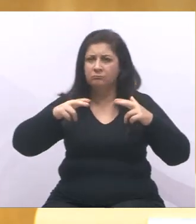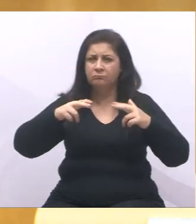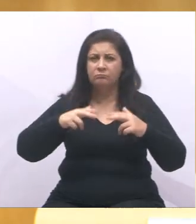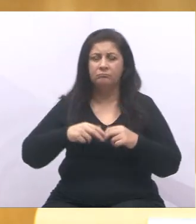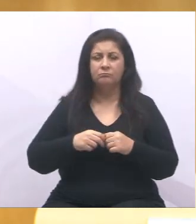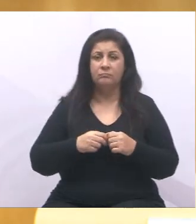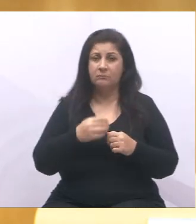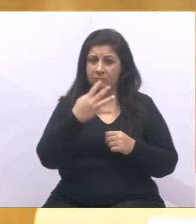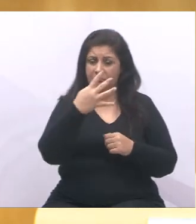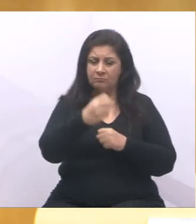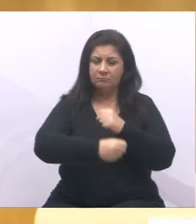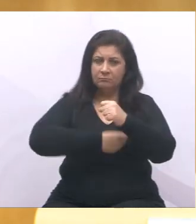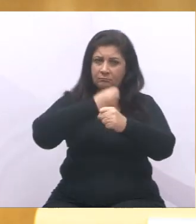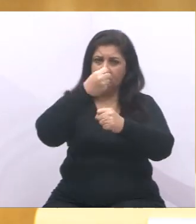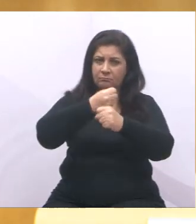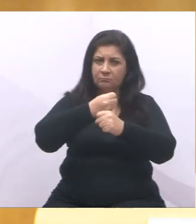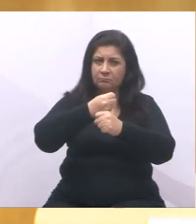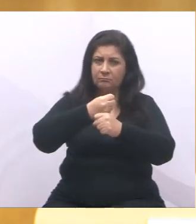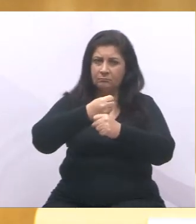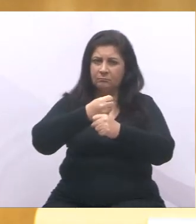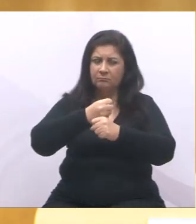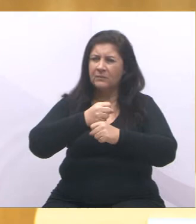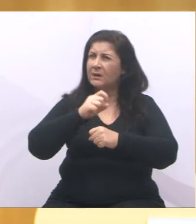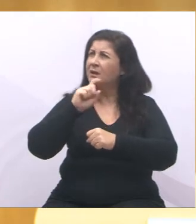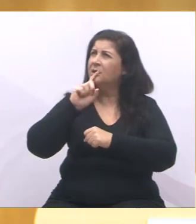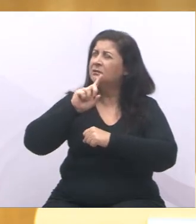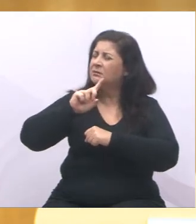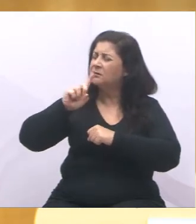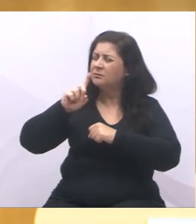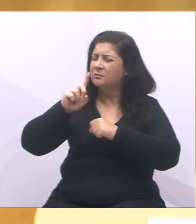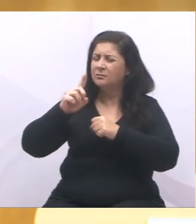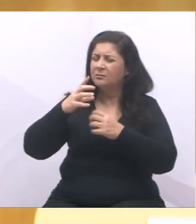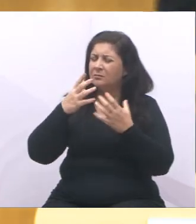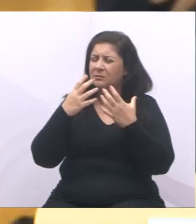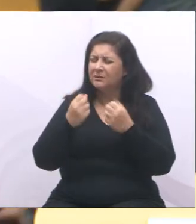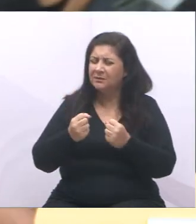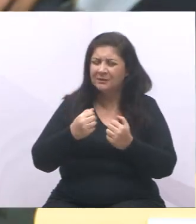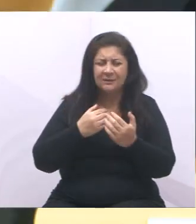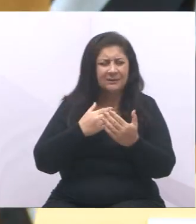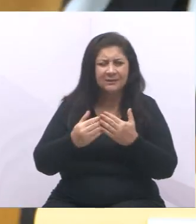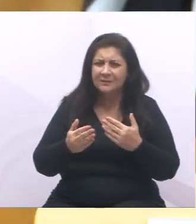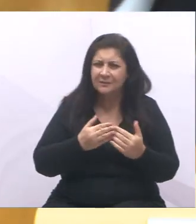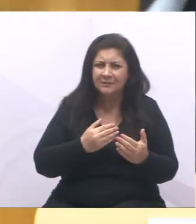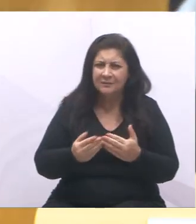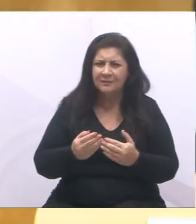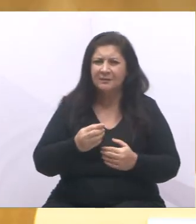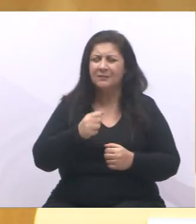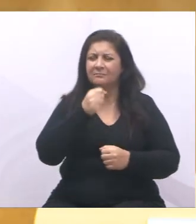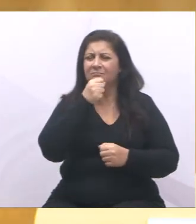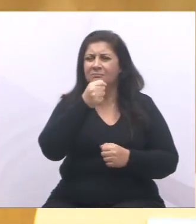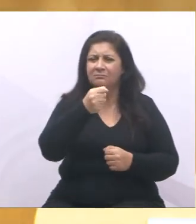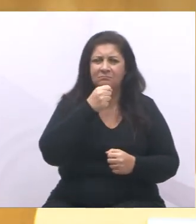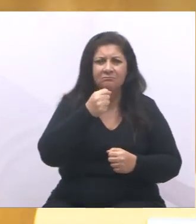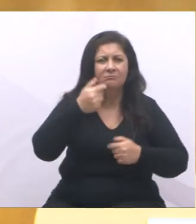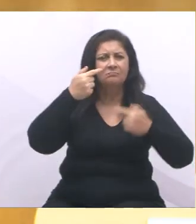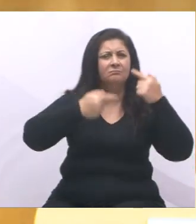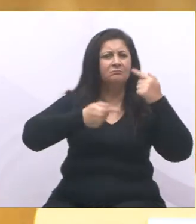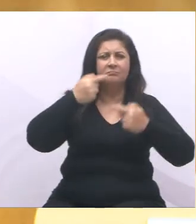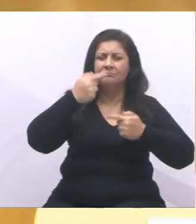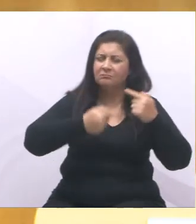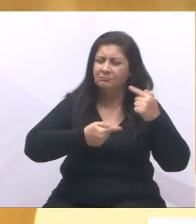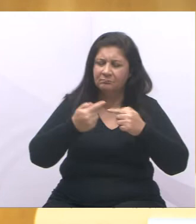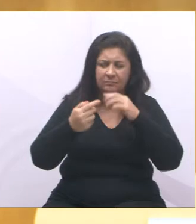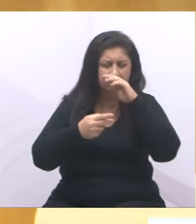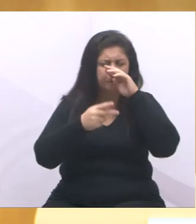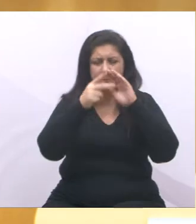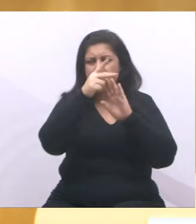próximos 4 anos, nenhum ato, nenhum voto, nenhum discurso, nenhuma discussão, nenhum